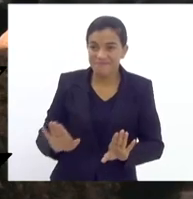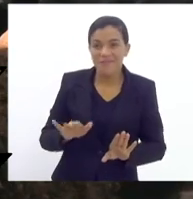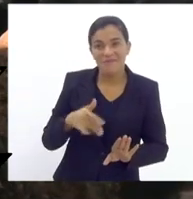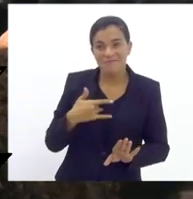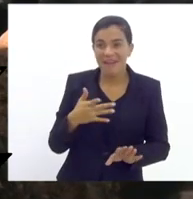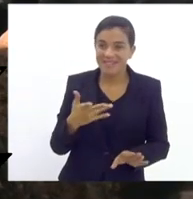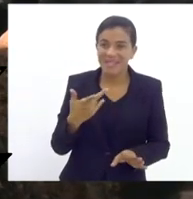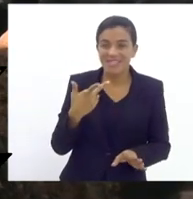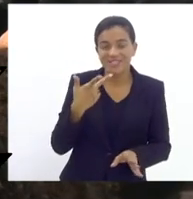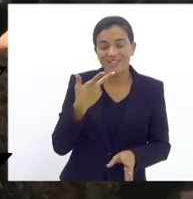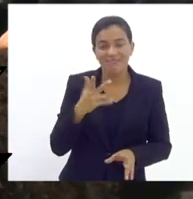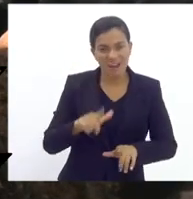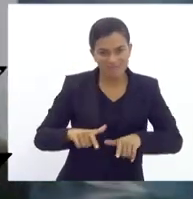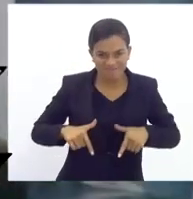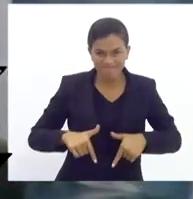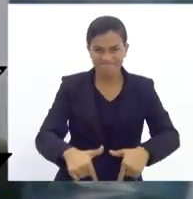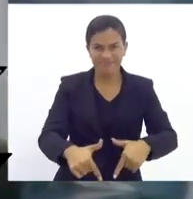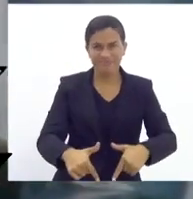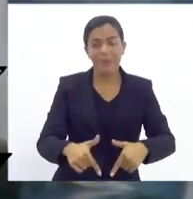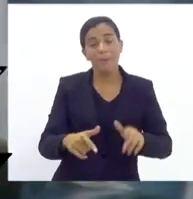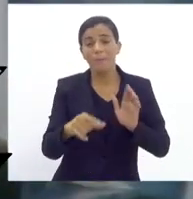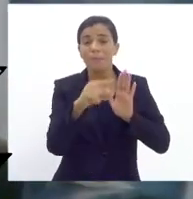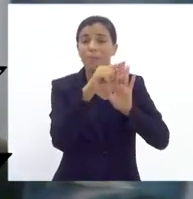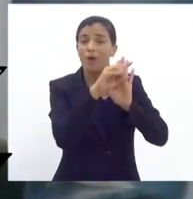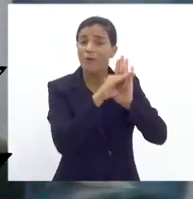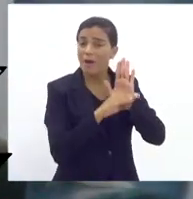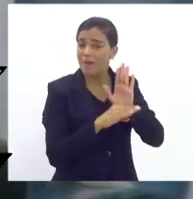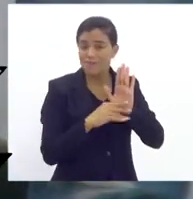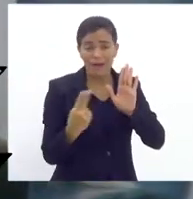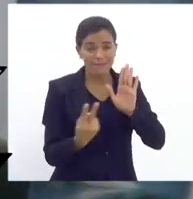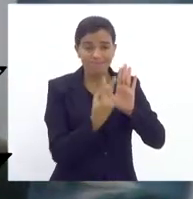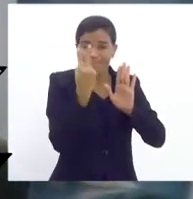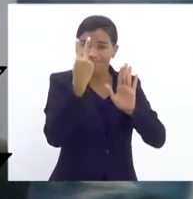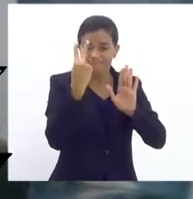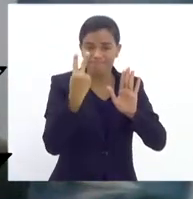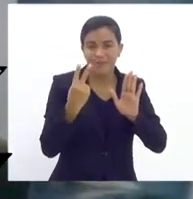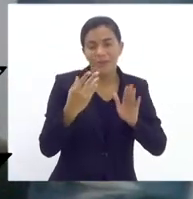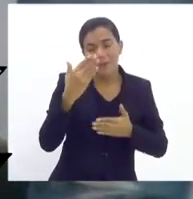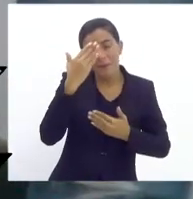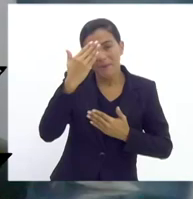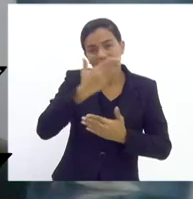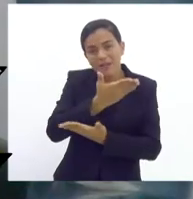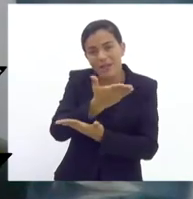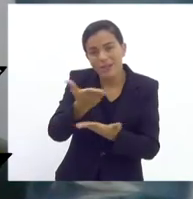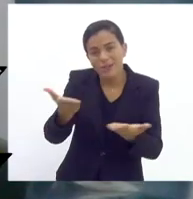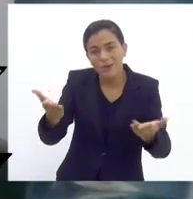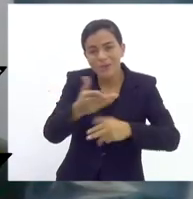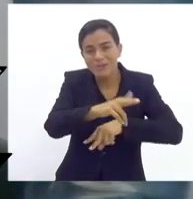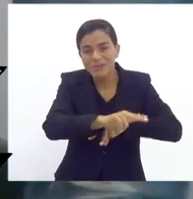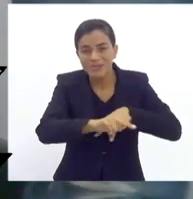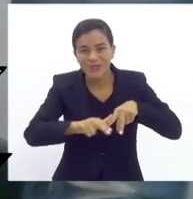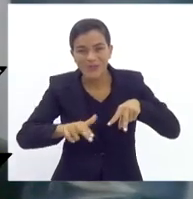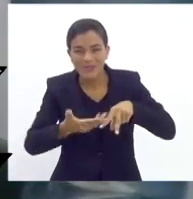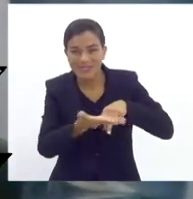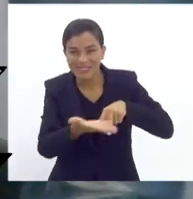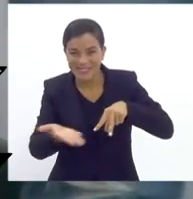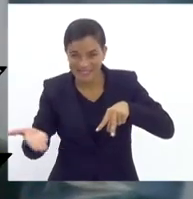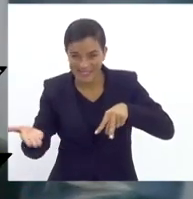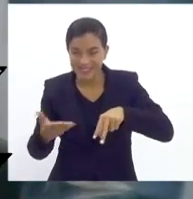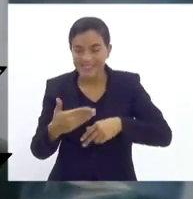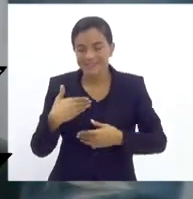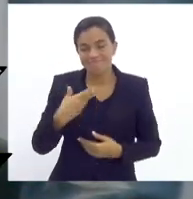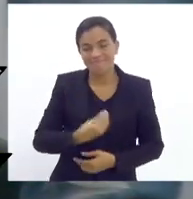de ofício a gente faz também por engajamento porque é uma pauta que é muito valiosa e obrigada a todos e todas e todos foi um prazer